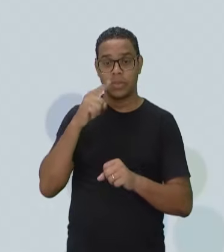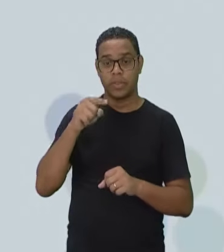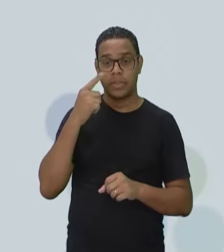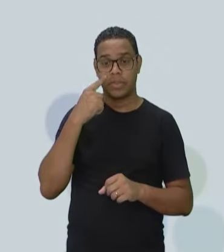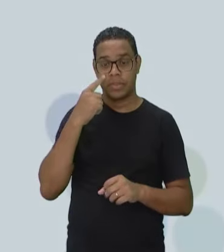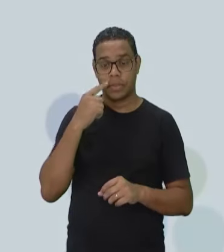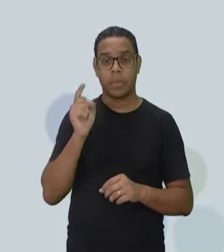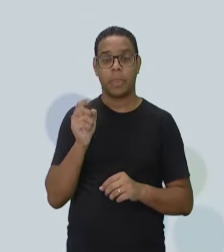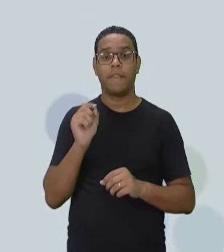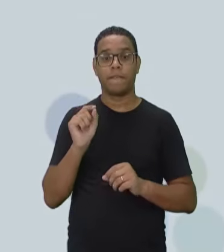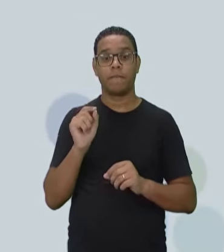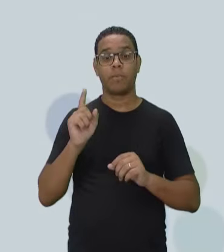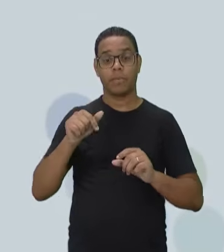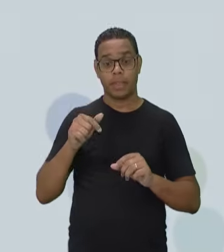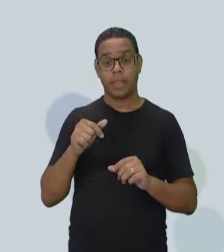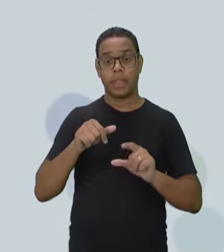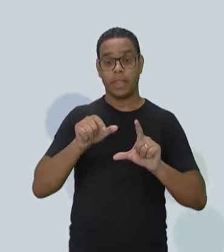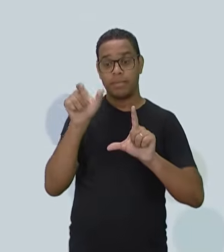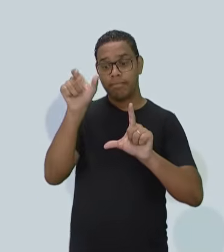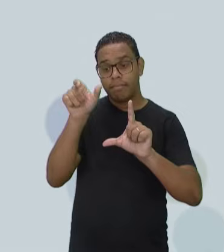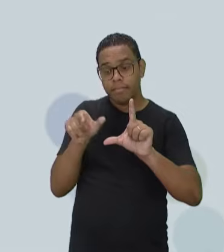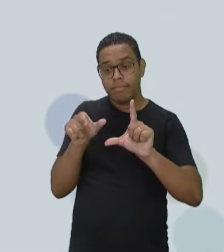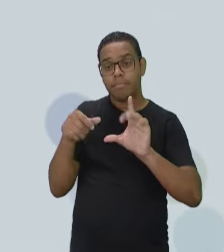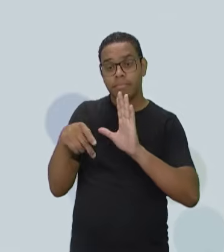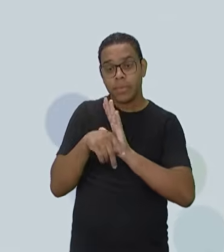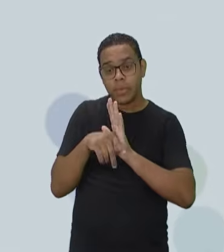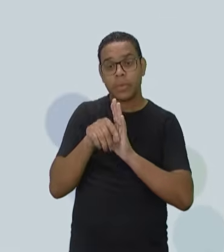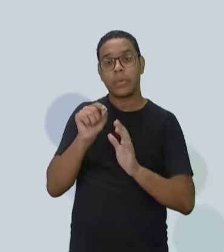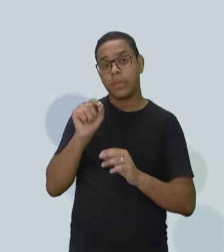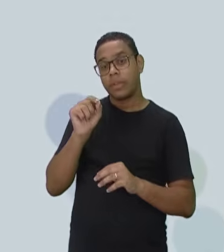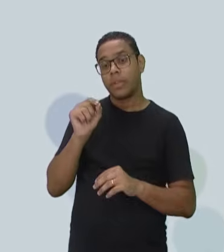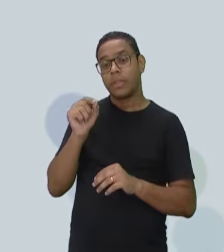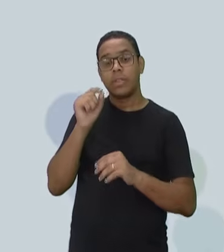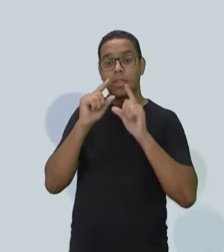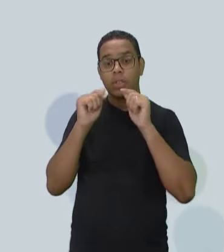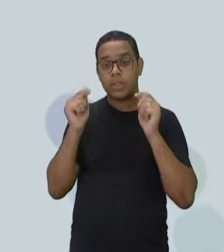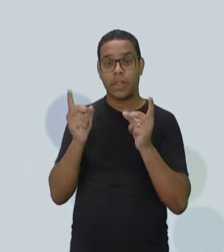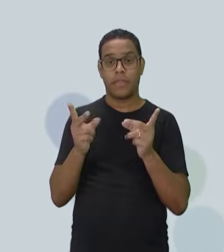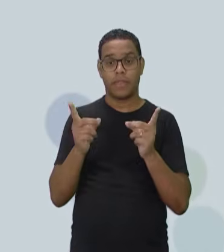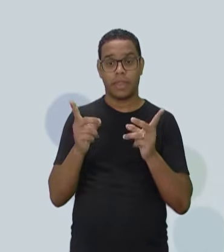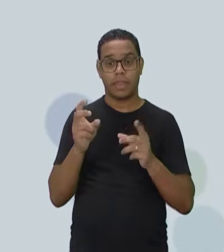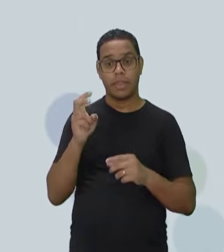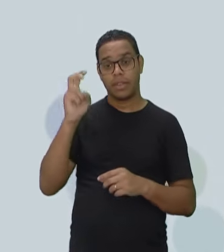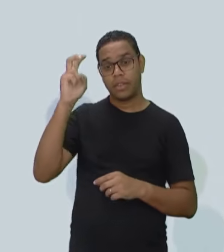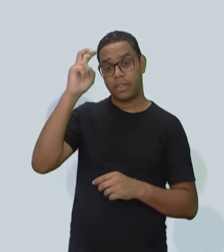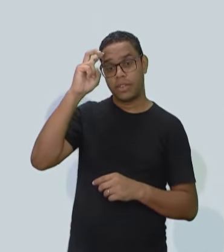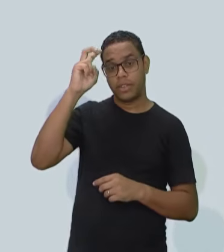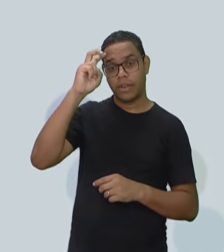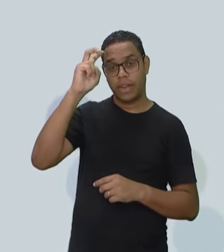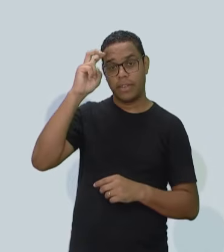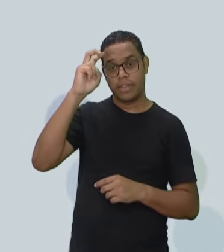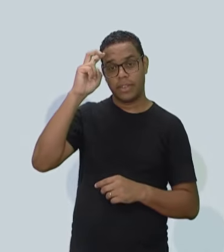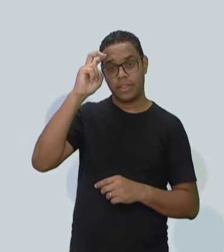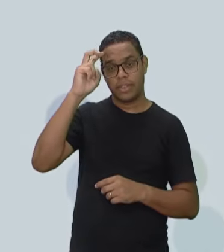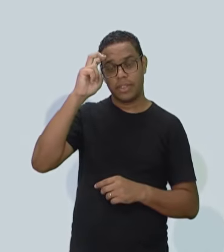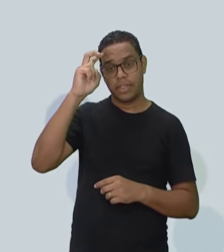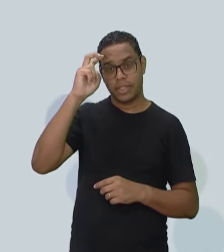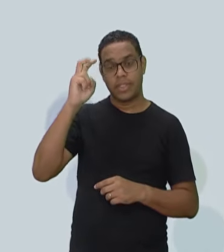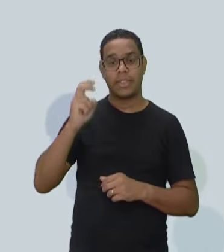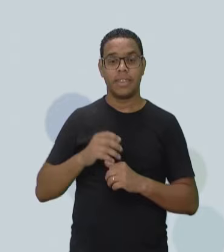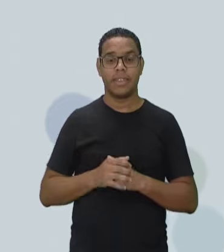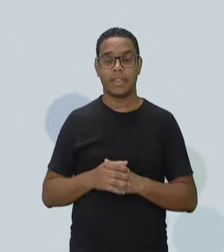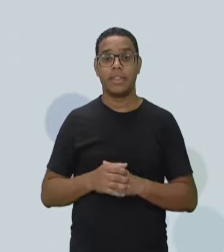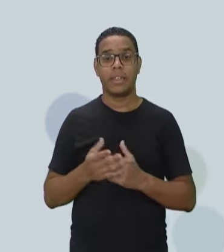verem. Essa daqui é a coluna que representa os bombons vendidos na quinta-feira. Aí